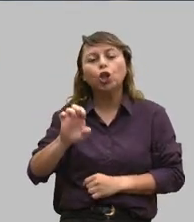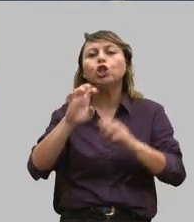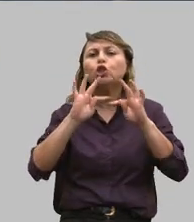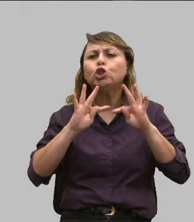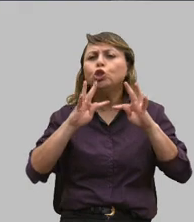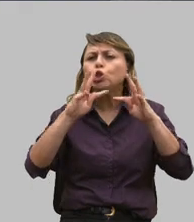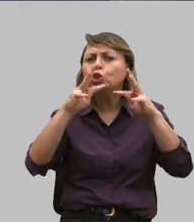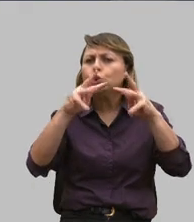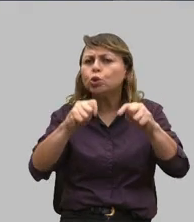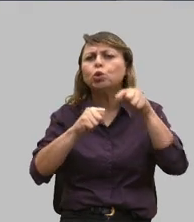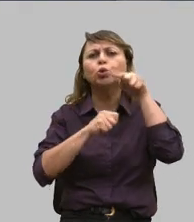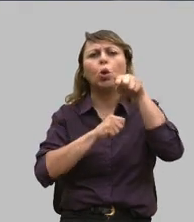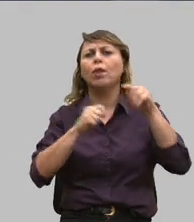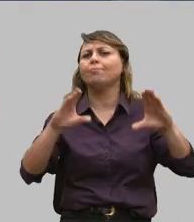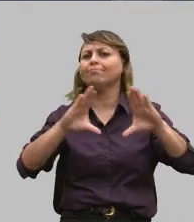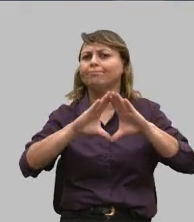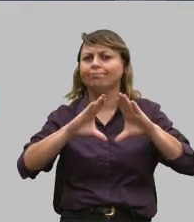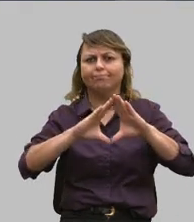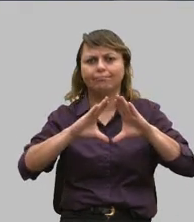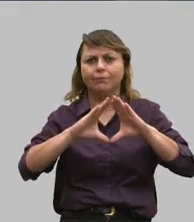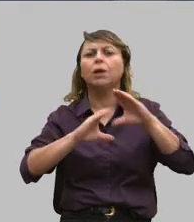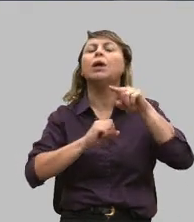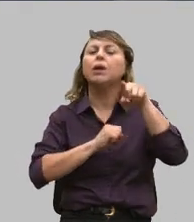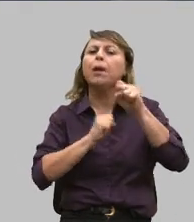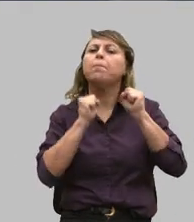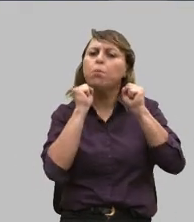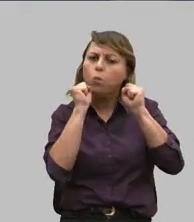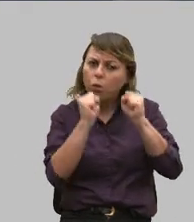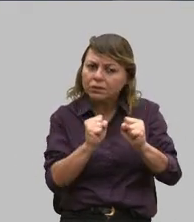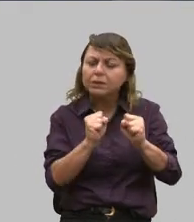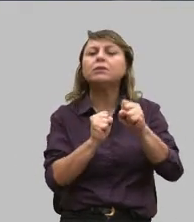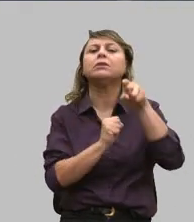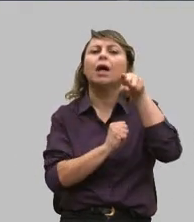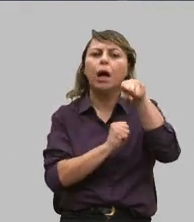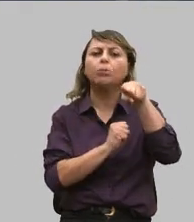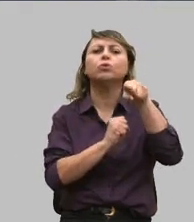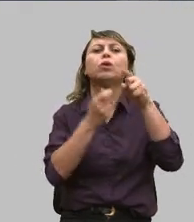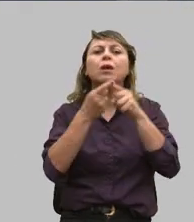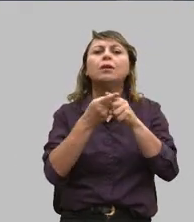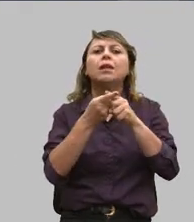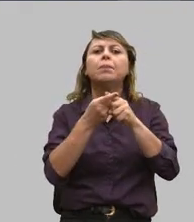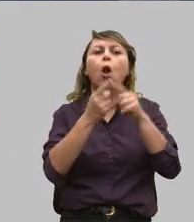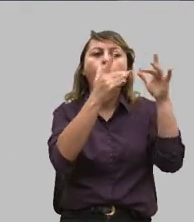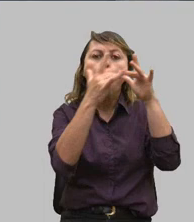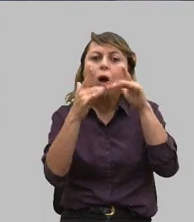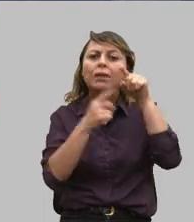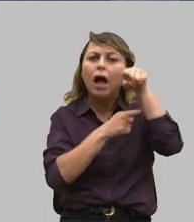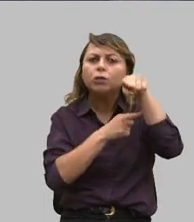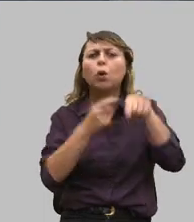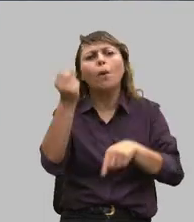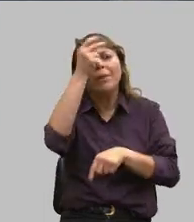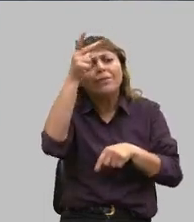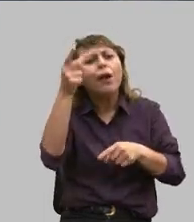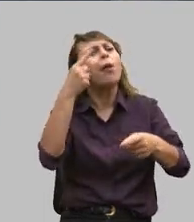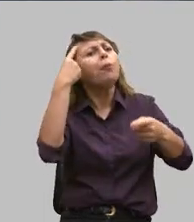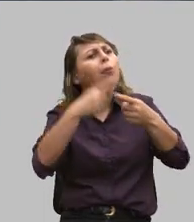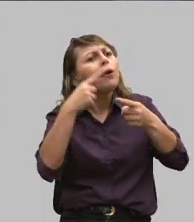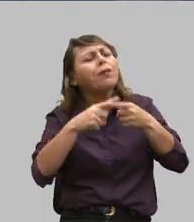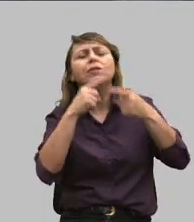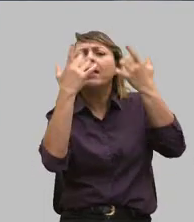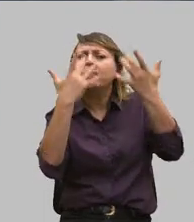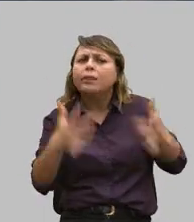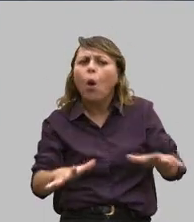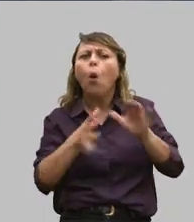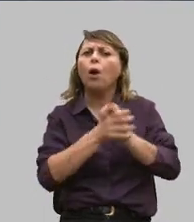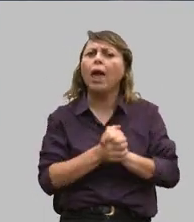Parlamento para que a gente possa realmente chegar a todos os prefeitos e dizer Prefeito Por que você não quer